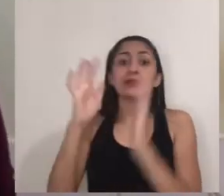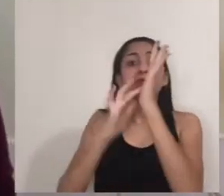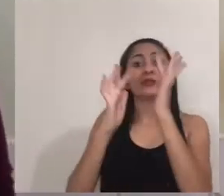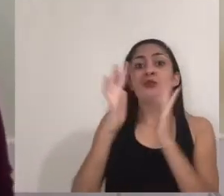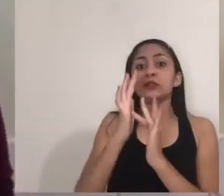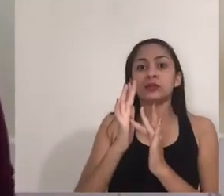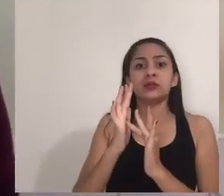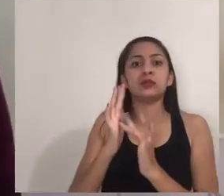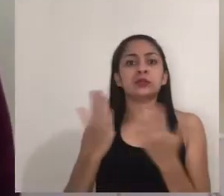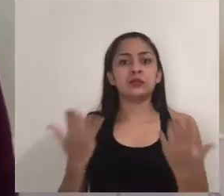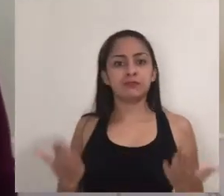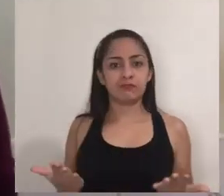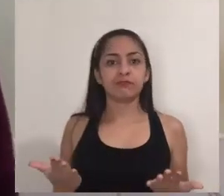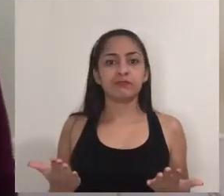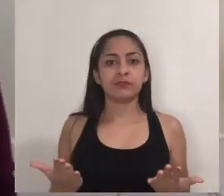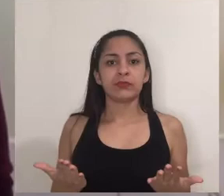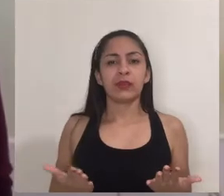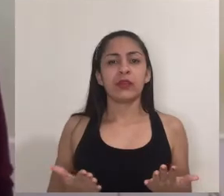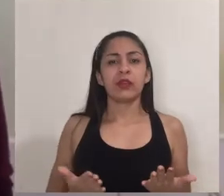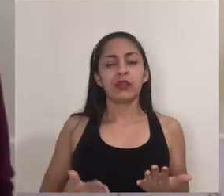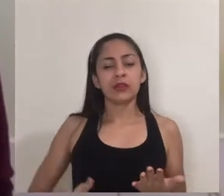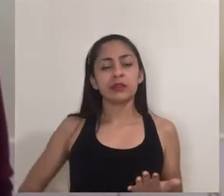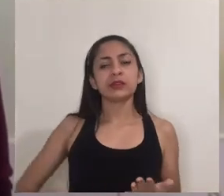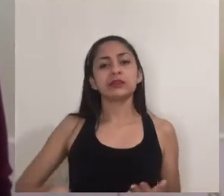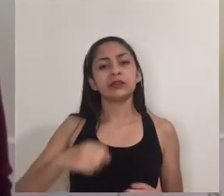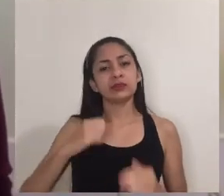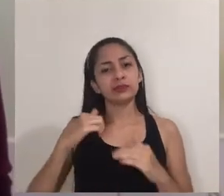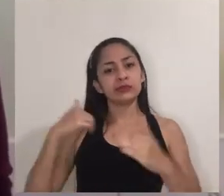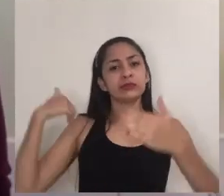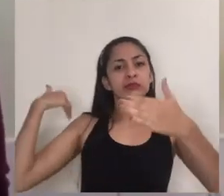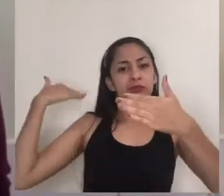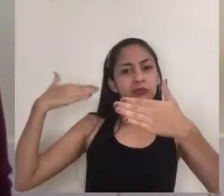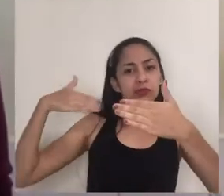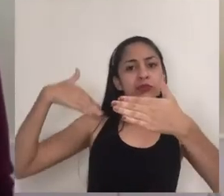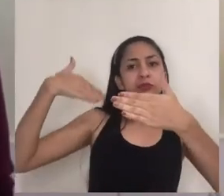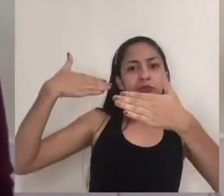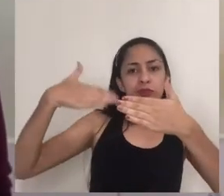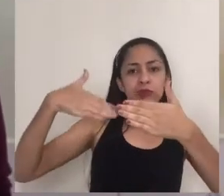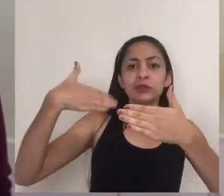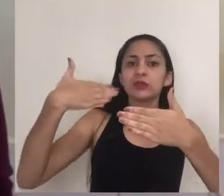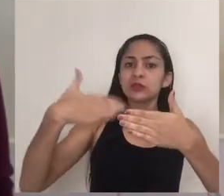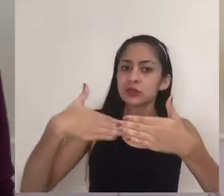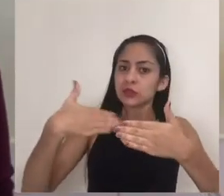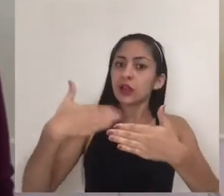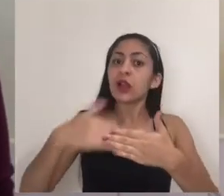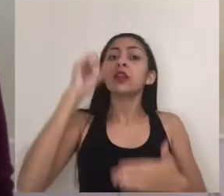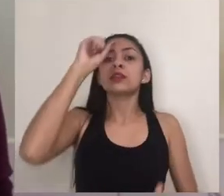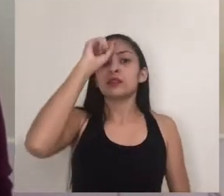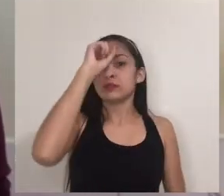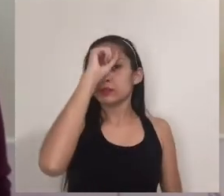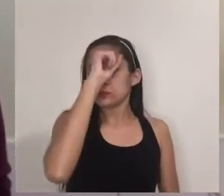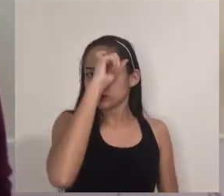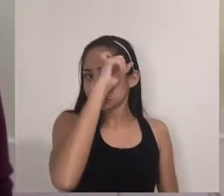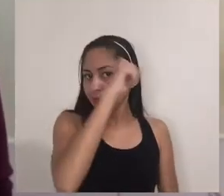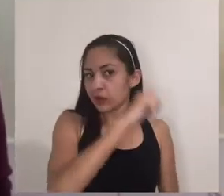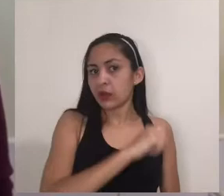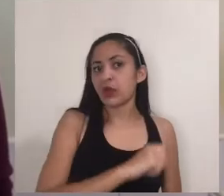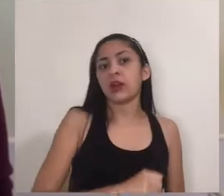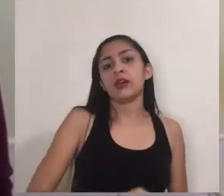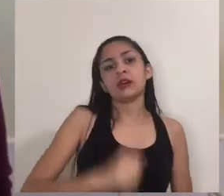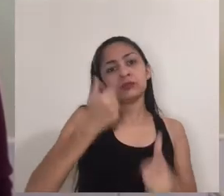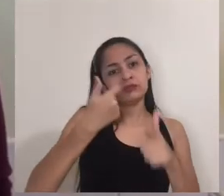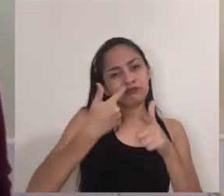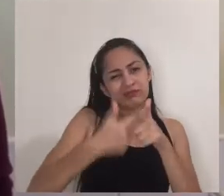nesse processo, nessa caminhada, nós enfrentamos muitas lutas, muitas dificuldades, muitas provações,